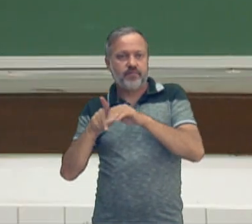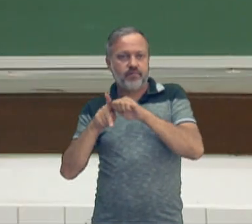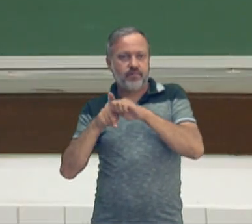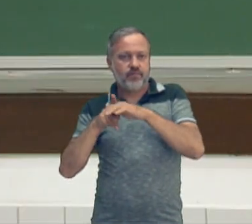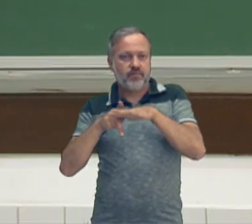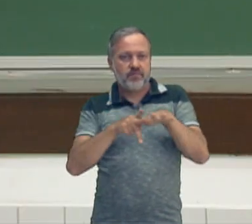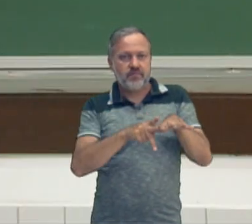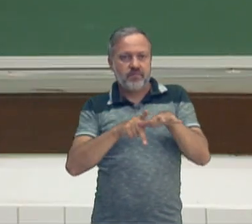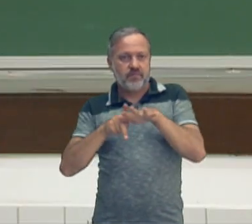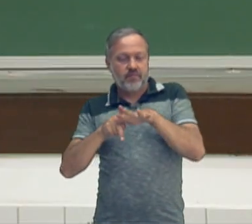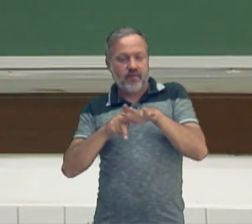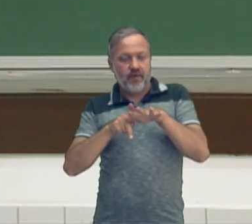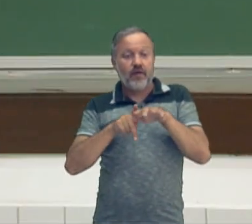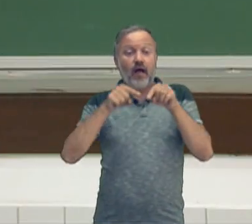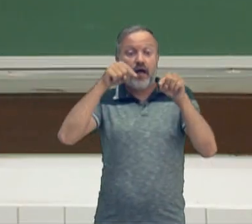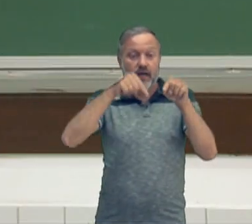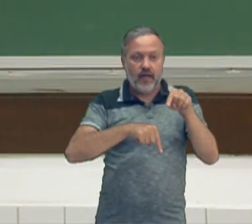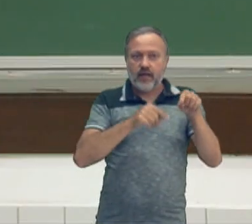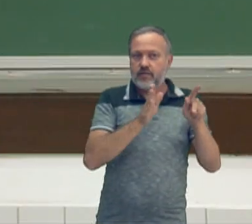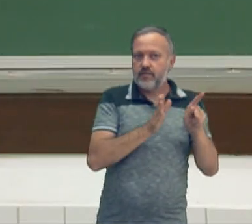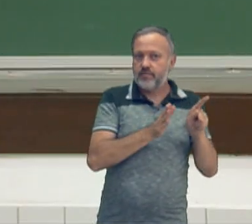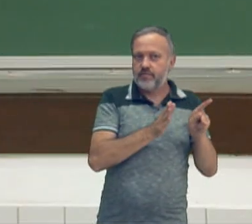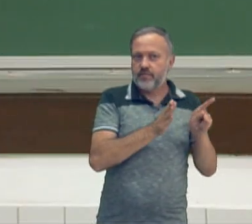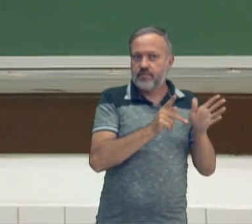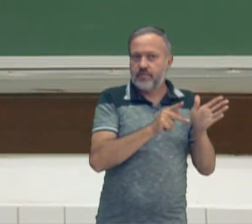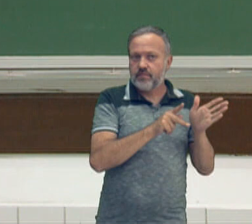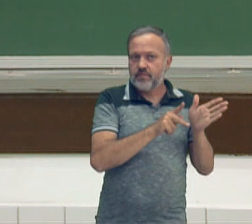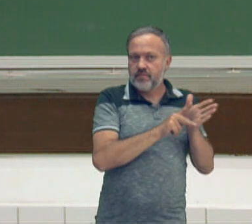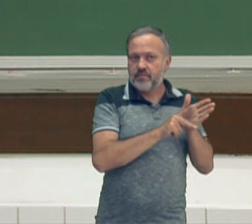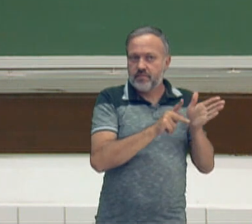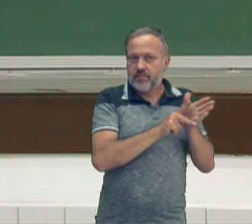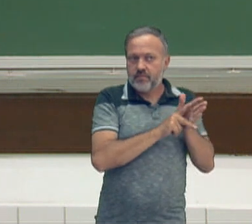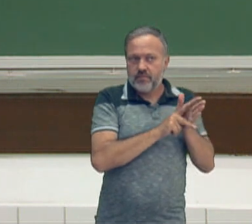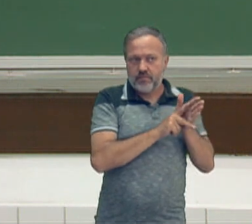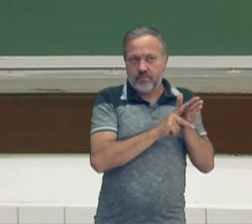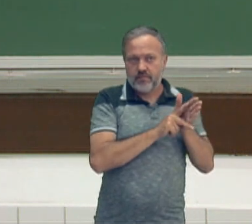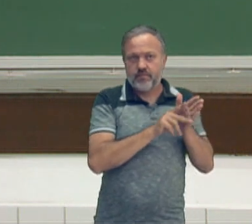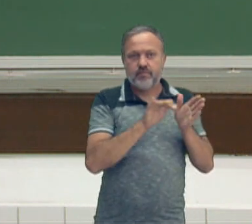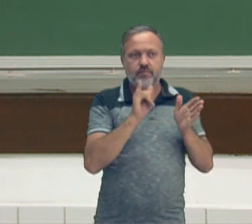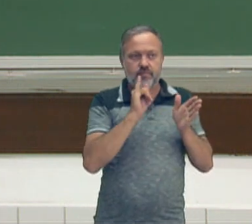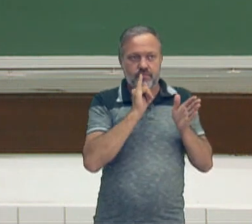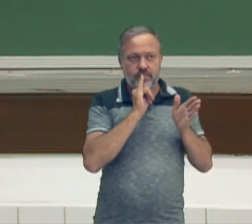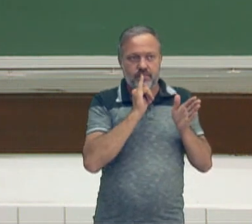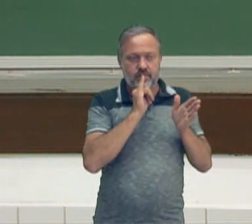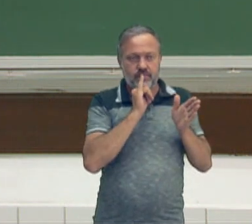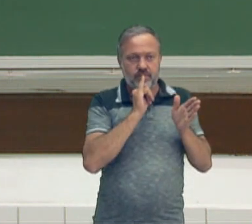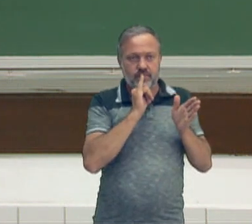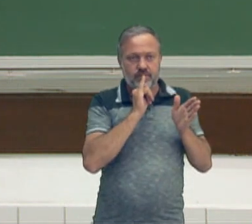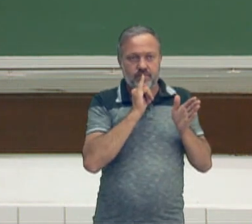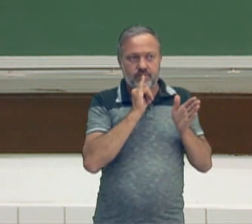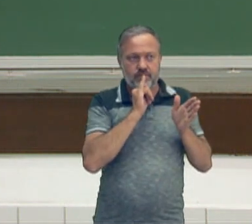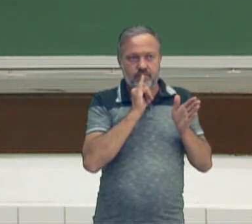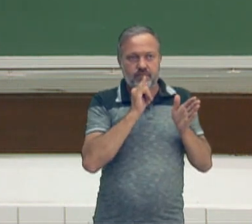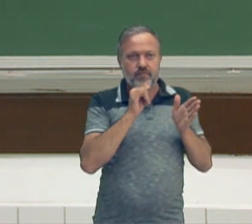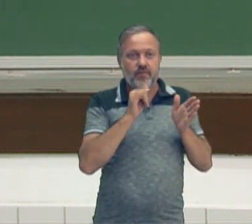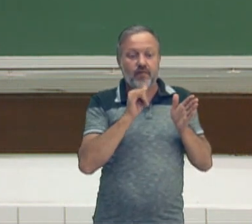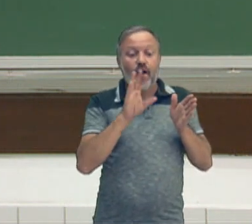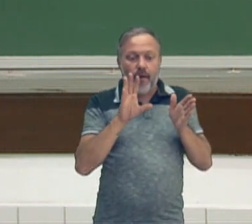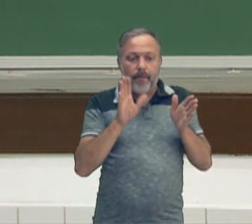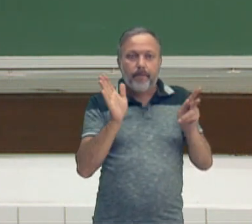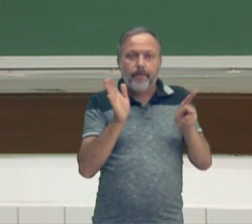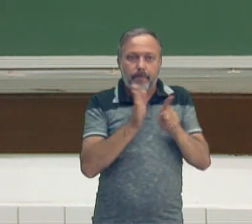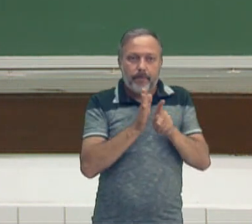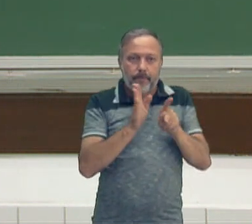interna, deslocamento que ocorre de um país, dentro do mesmo país.